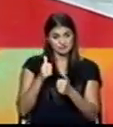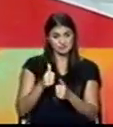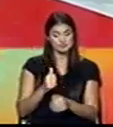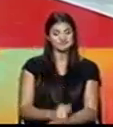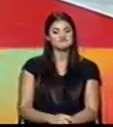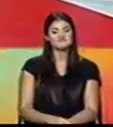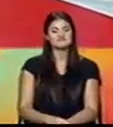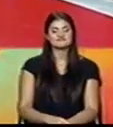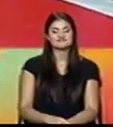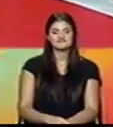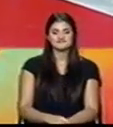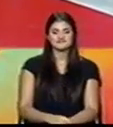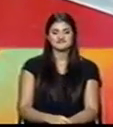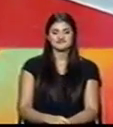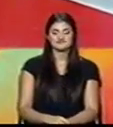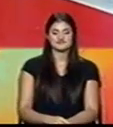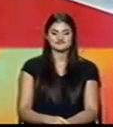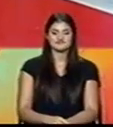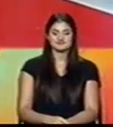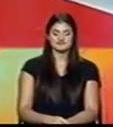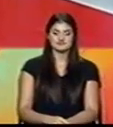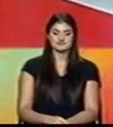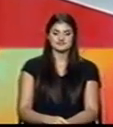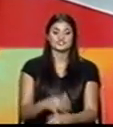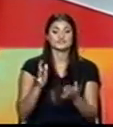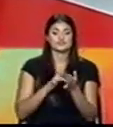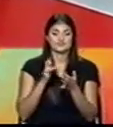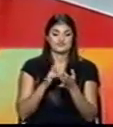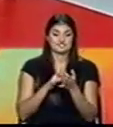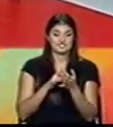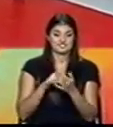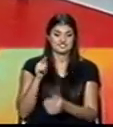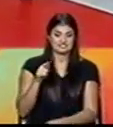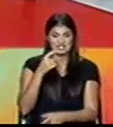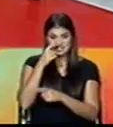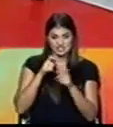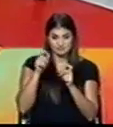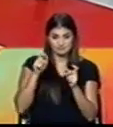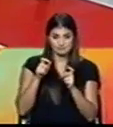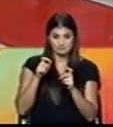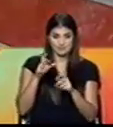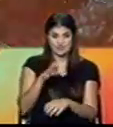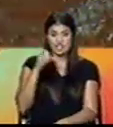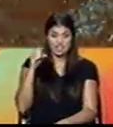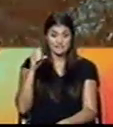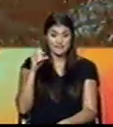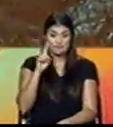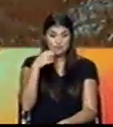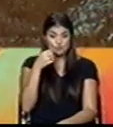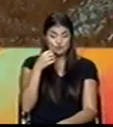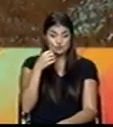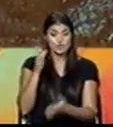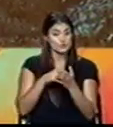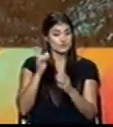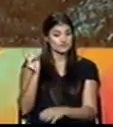para vender um livro. Ponhamos o livro. E o bolo. Mas as pessoas levavam o bolo e não levavam o livro, se calhar. Não,